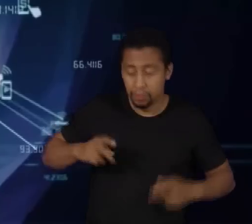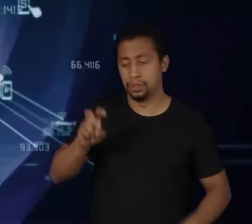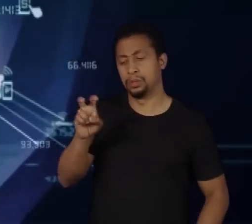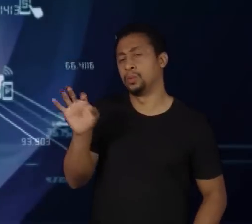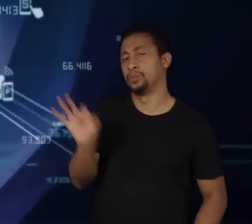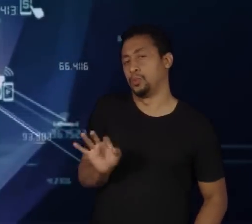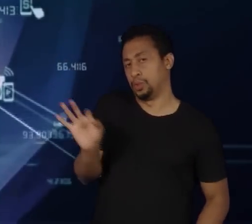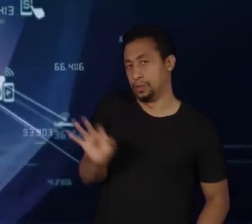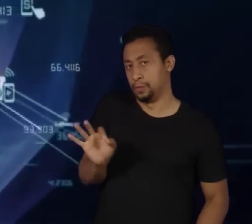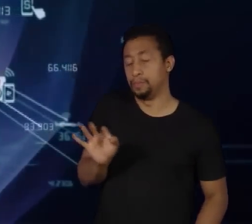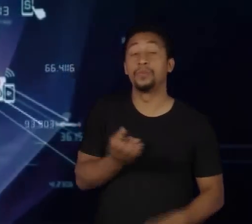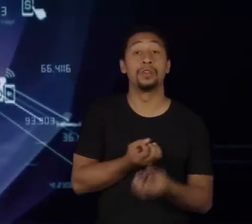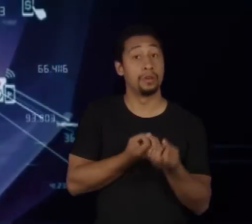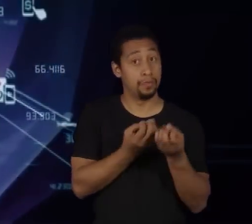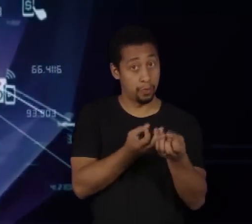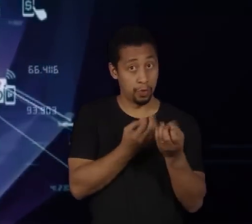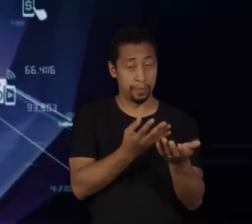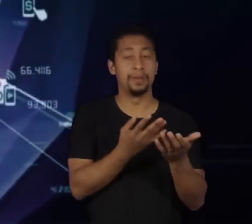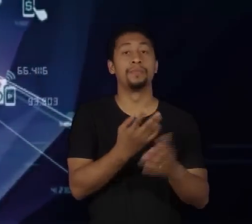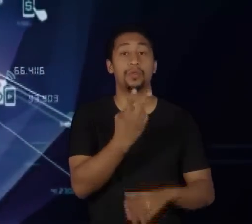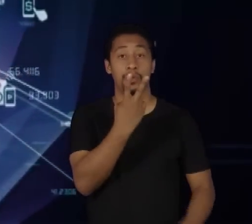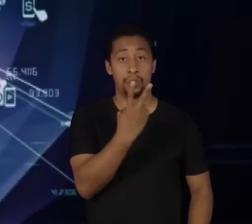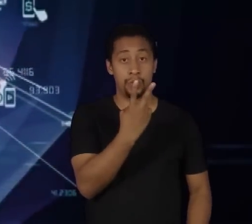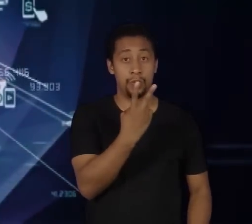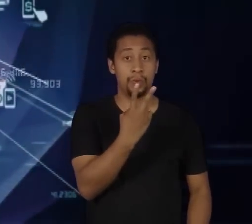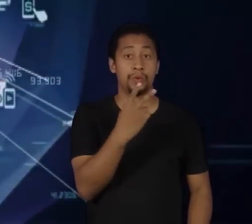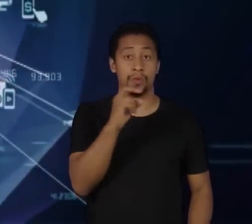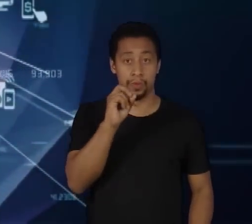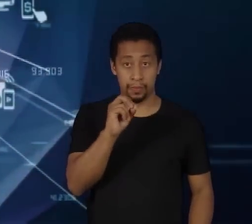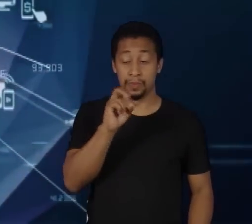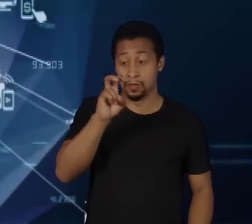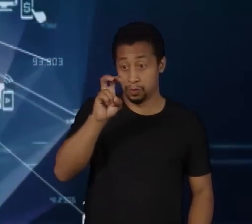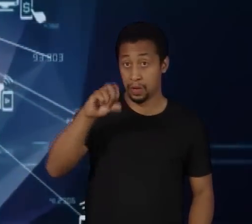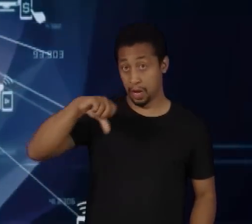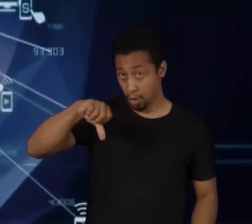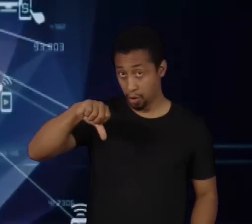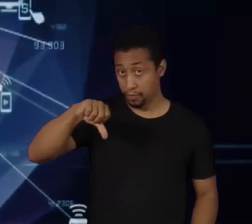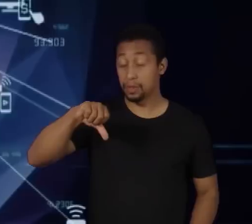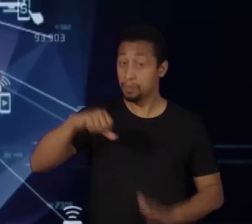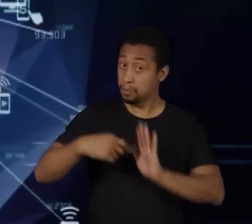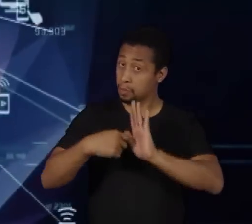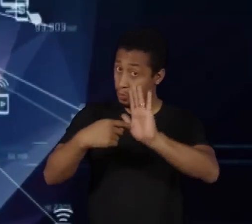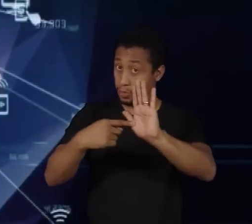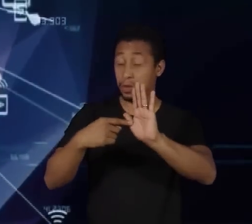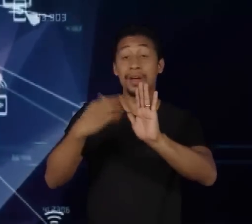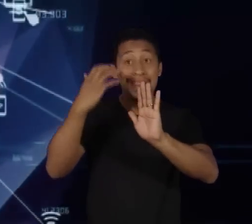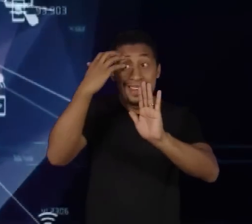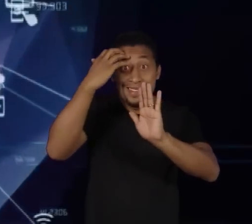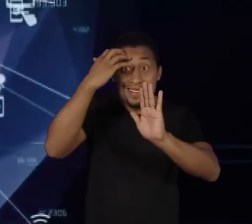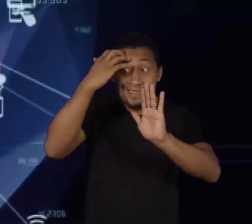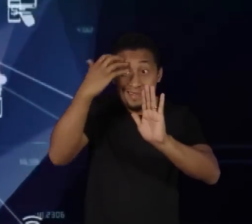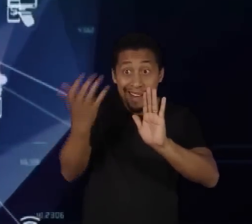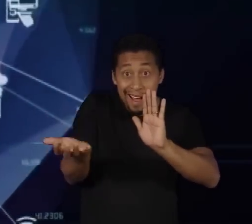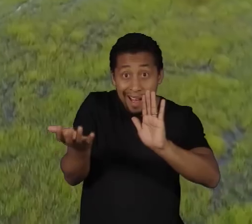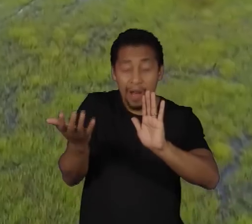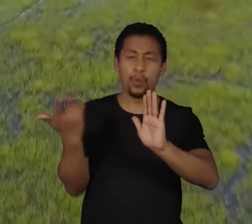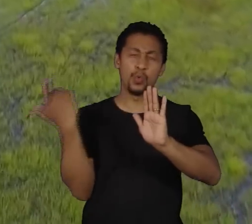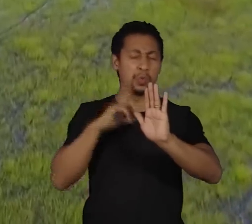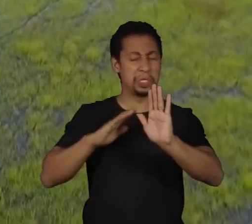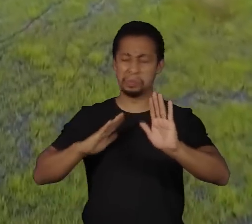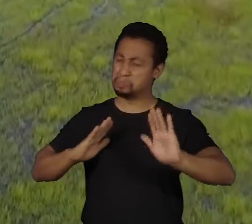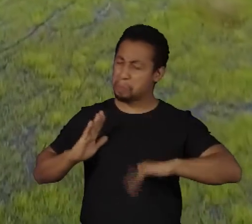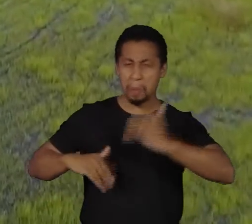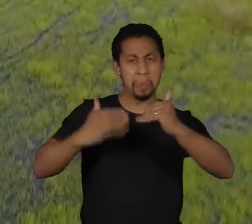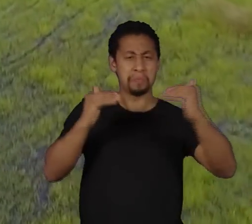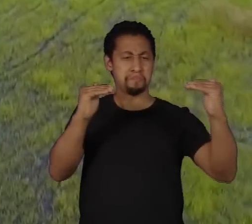estudo indica 2059 como o ano em que a inteligência artificial alcançará o nível humano.